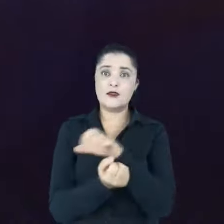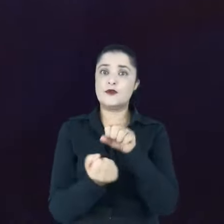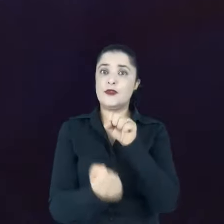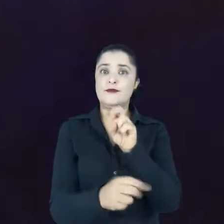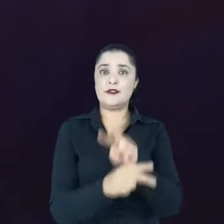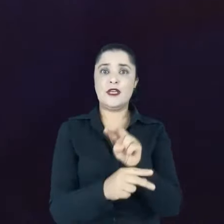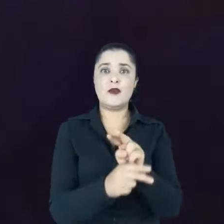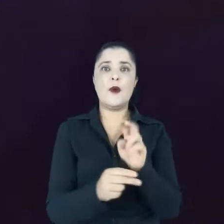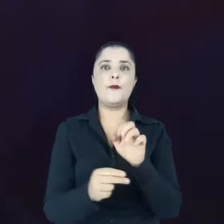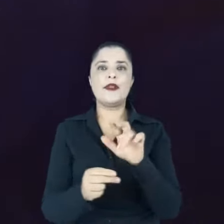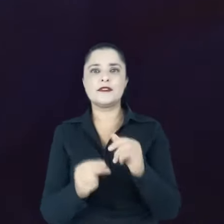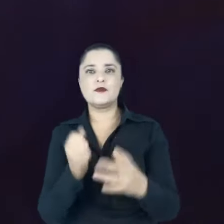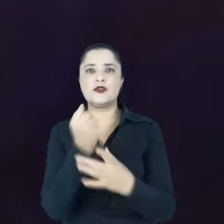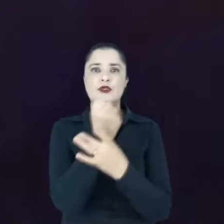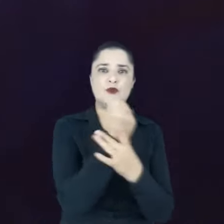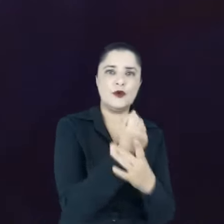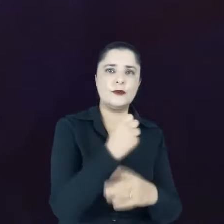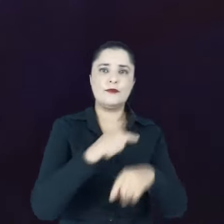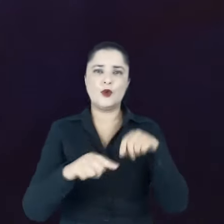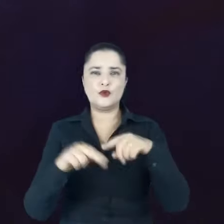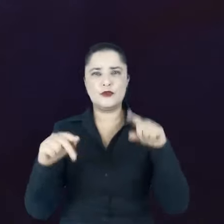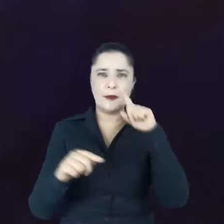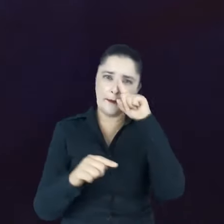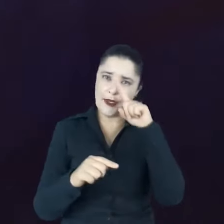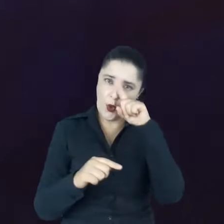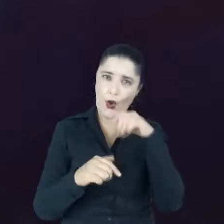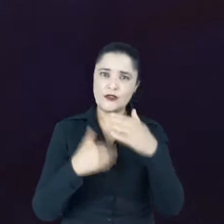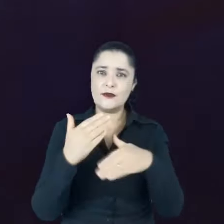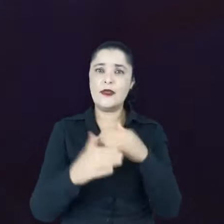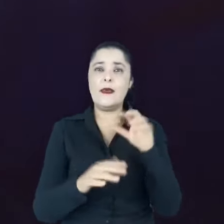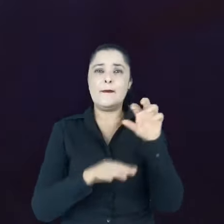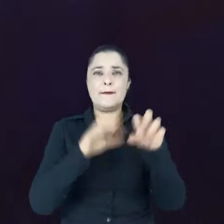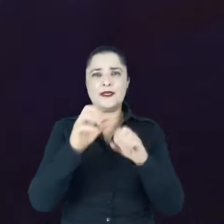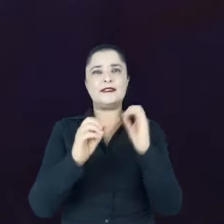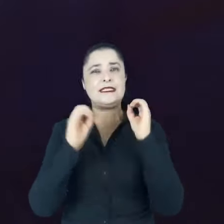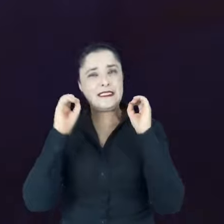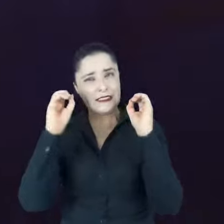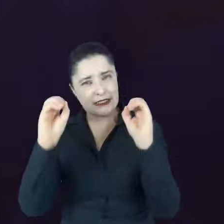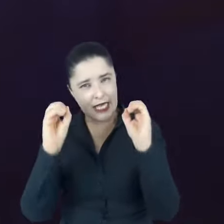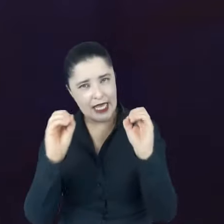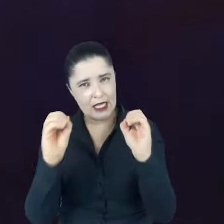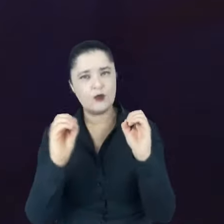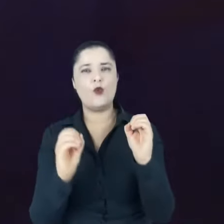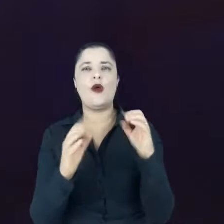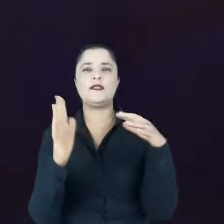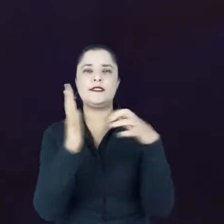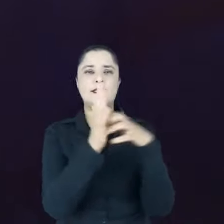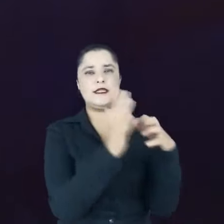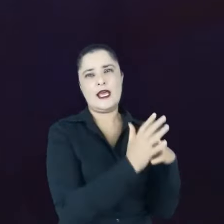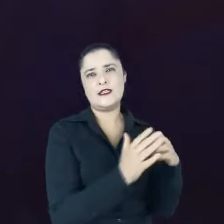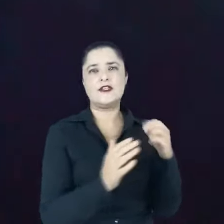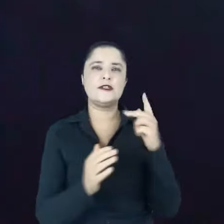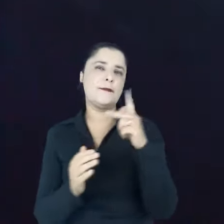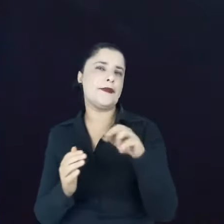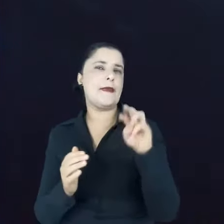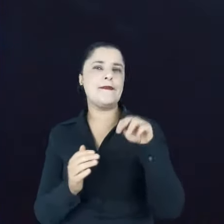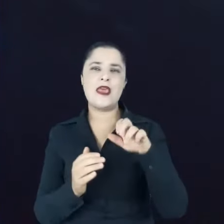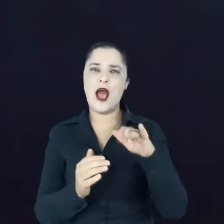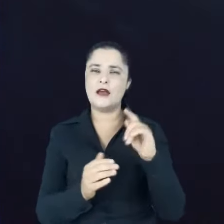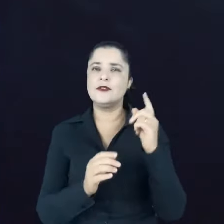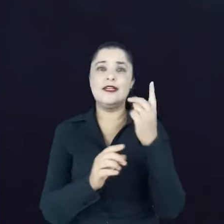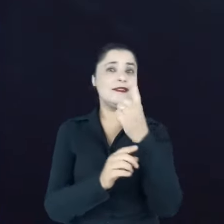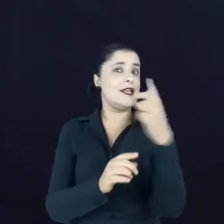com produtos perigosos. Então, a busca pelo zero acidente incansável, a gente é premiado há 13 anos pela